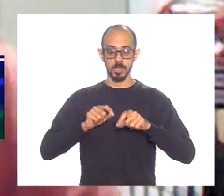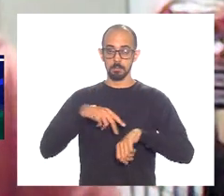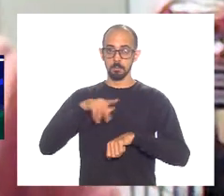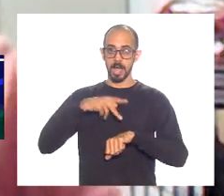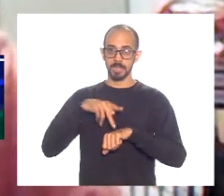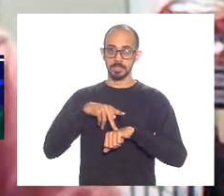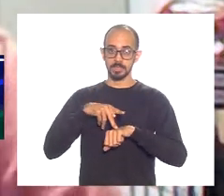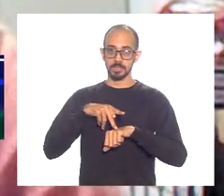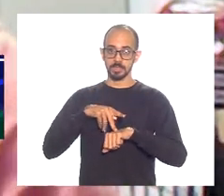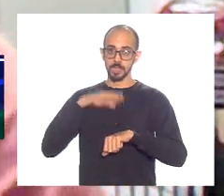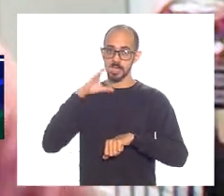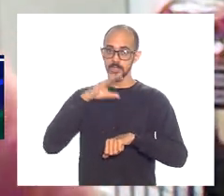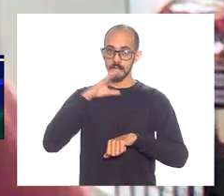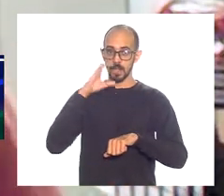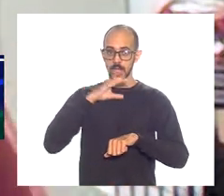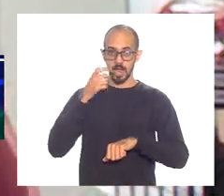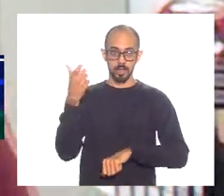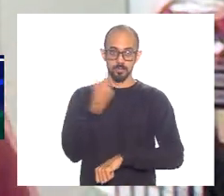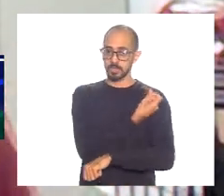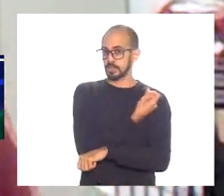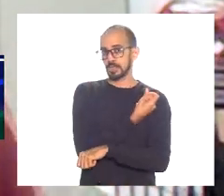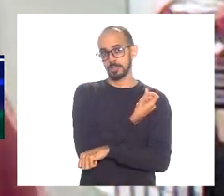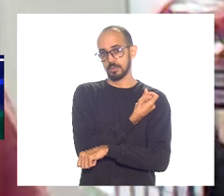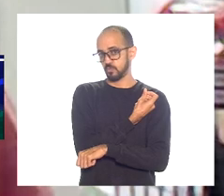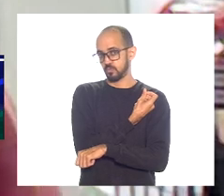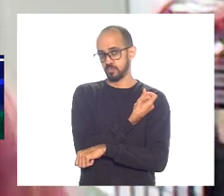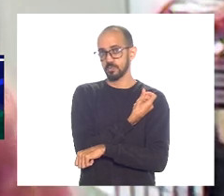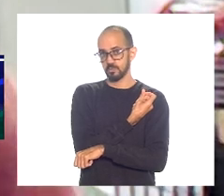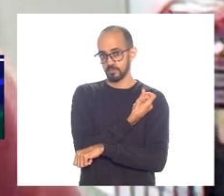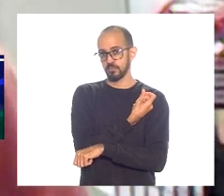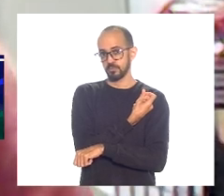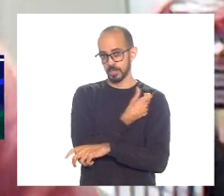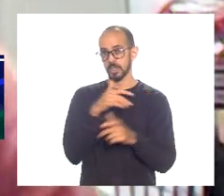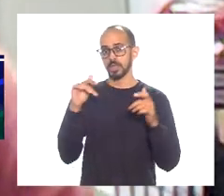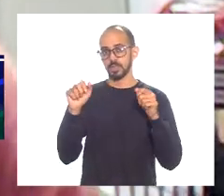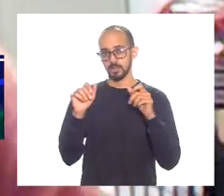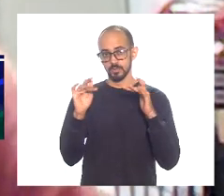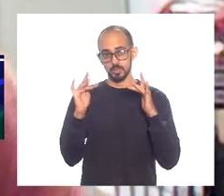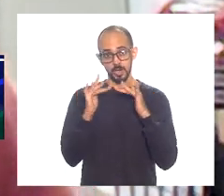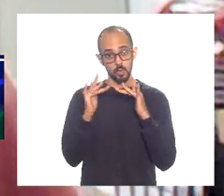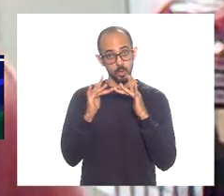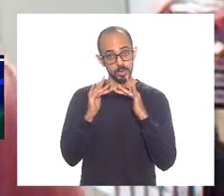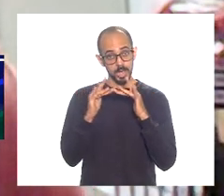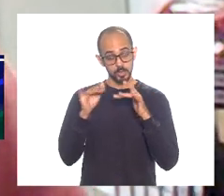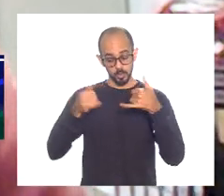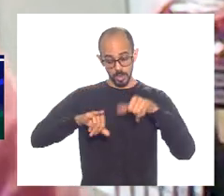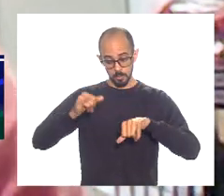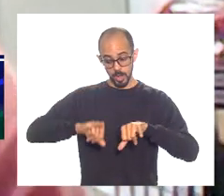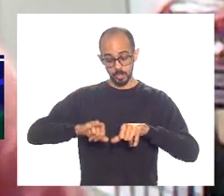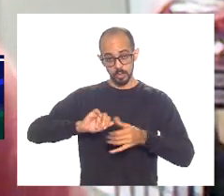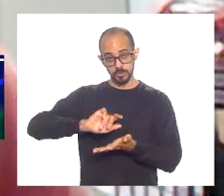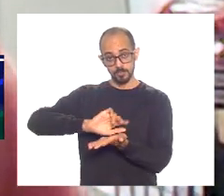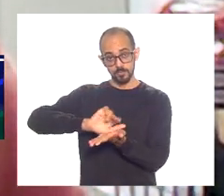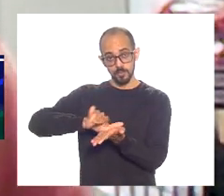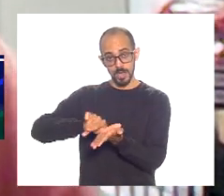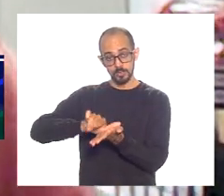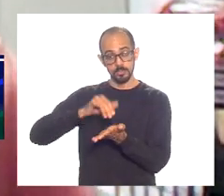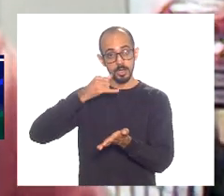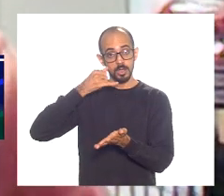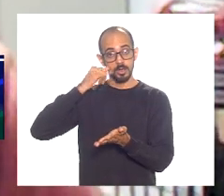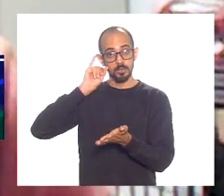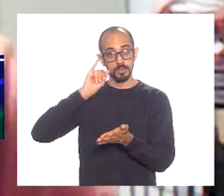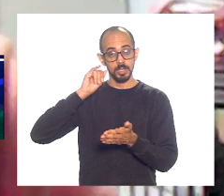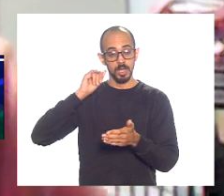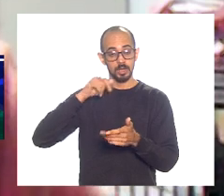na aceleração do processo de vacinação, que fizeram contatos com diferentes laboratórios para se precaver e